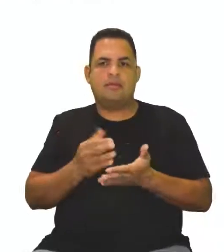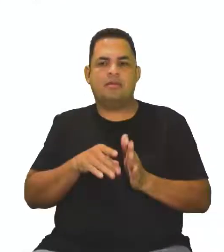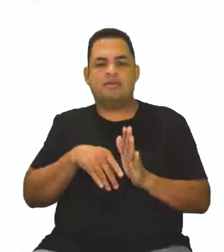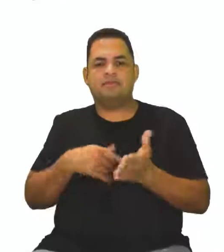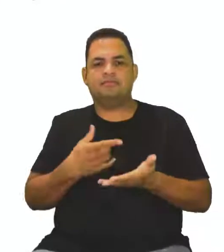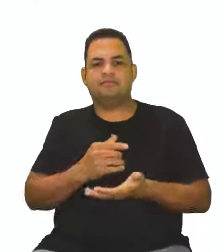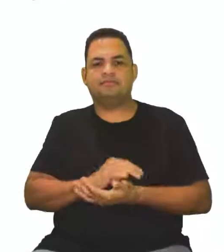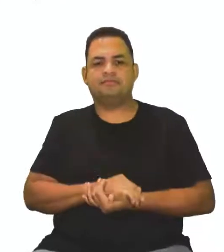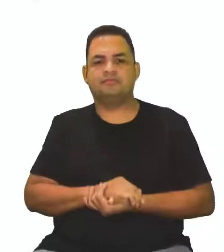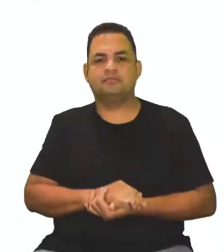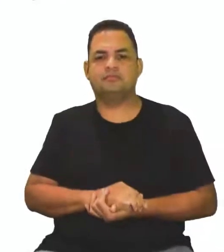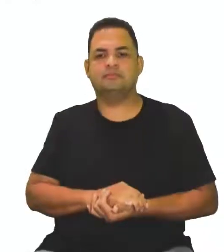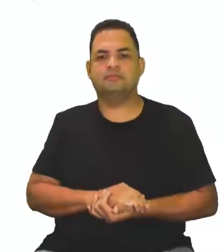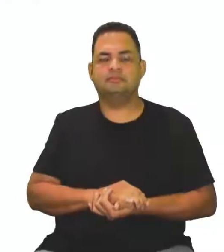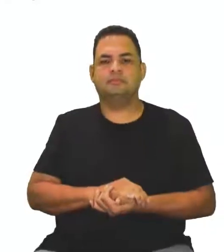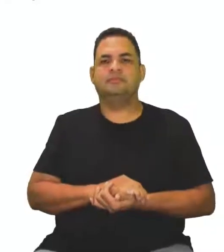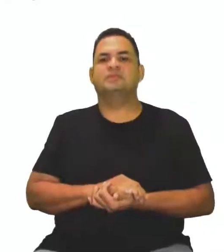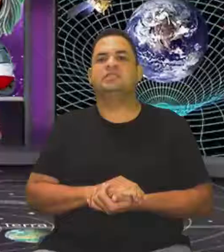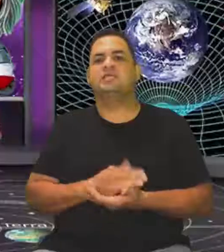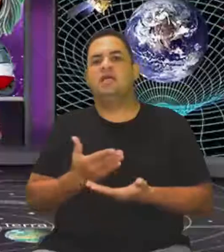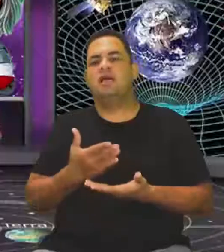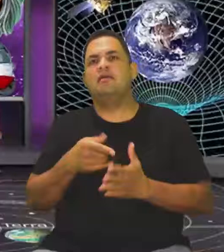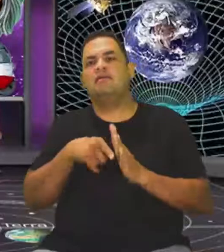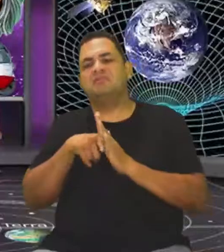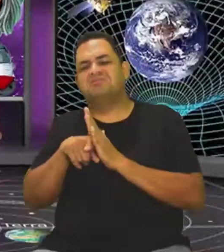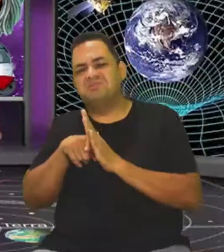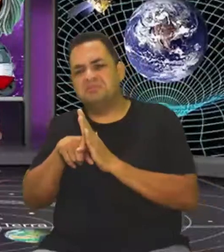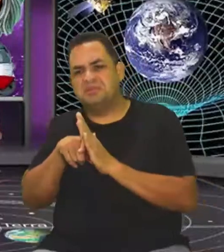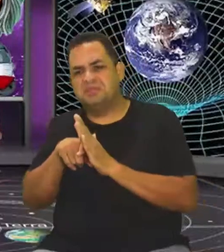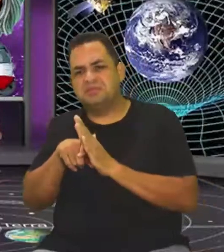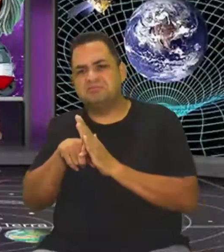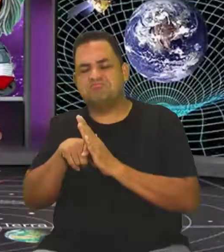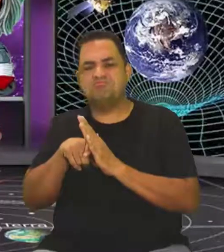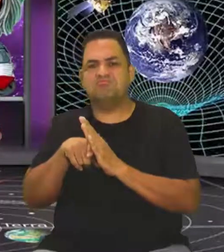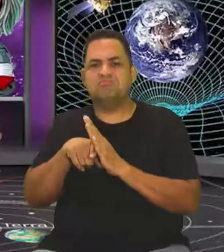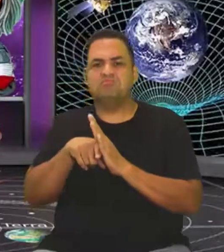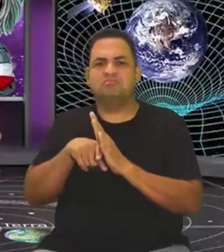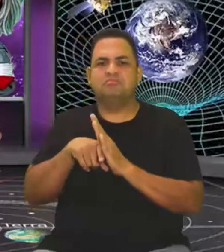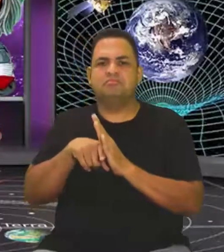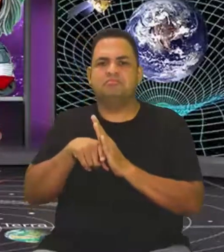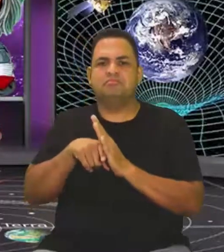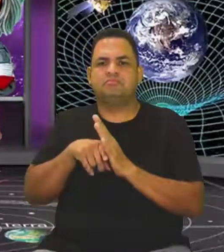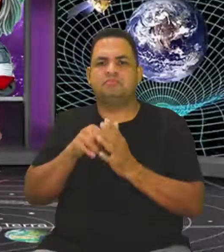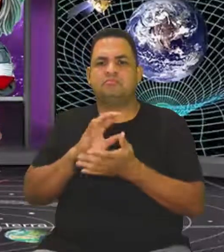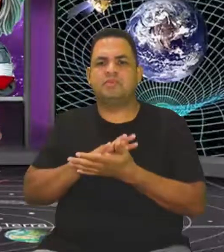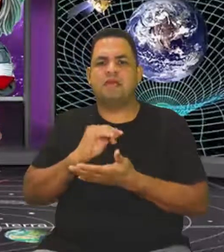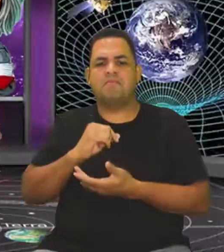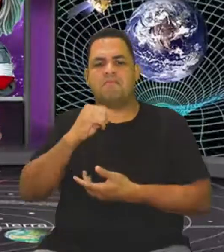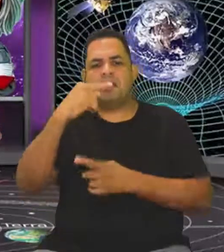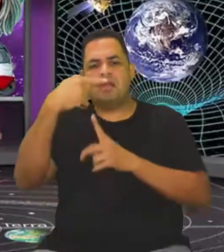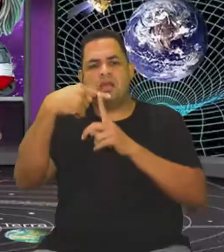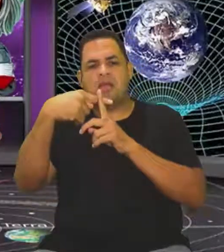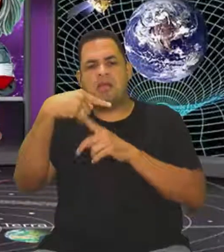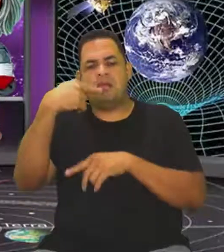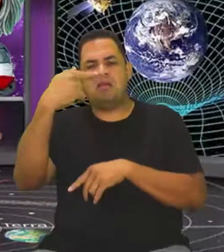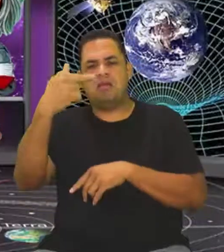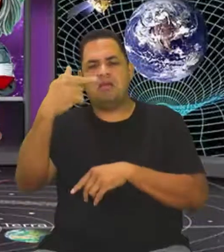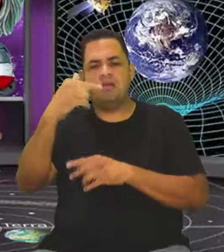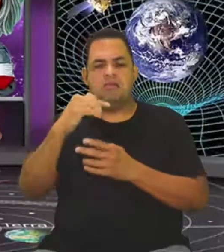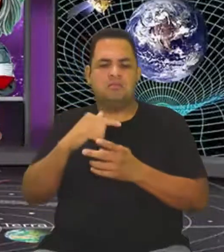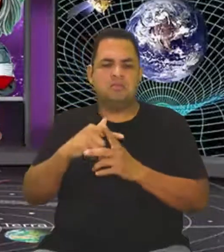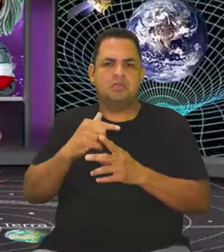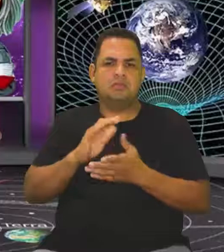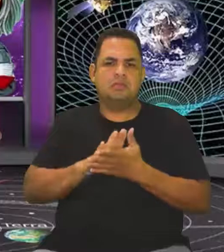né? O pessoal fala ali, vamos fazer uma pesquisa, uma escala para mais, uma para menos, ou seja, para